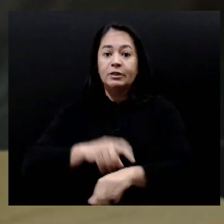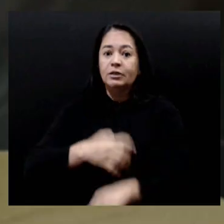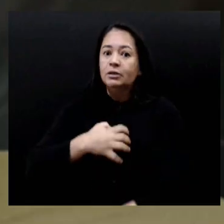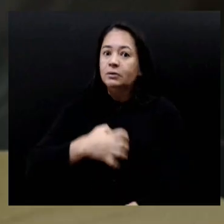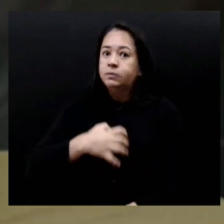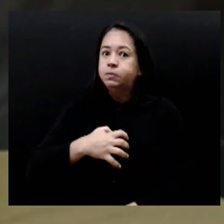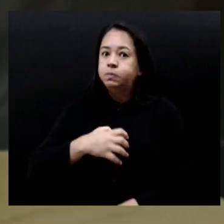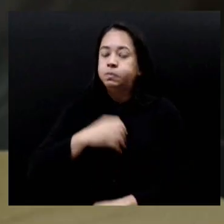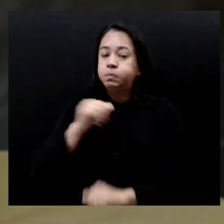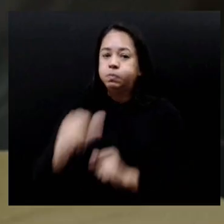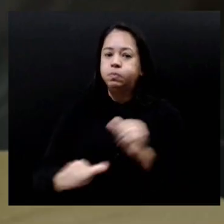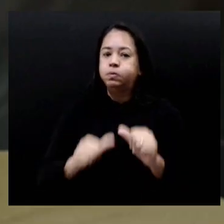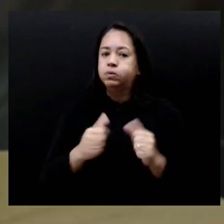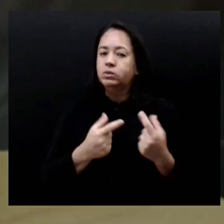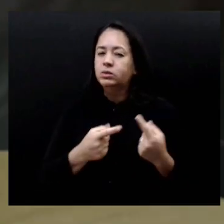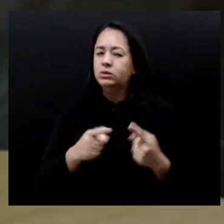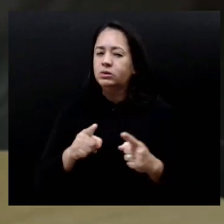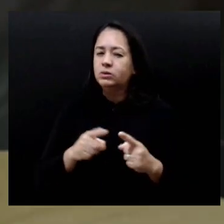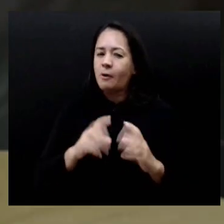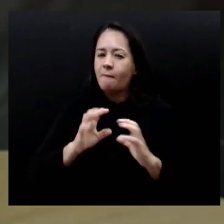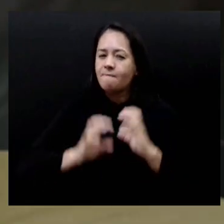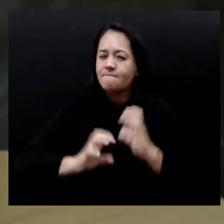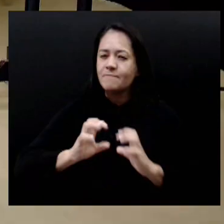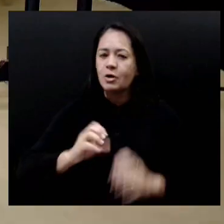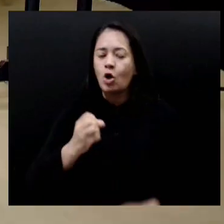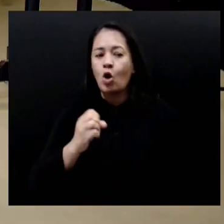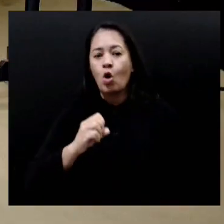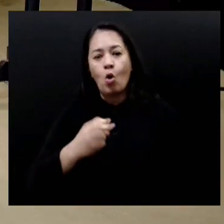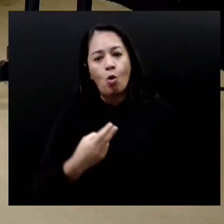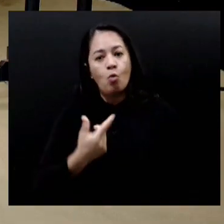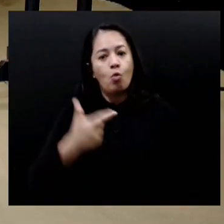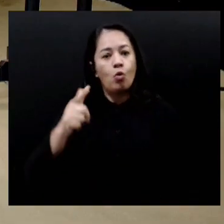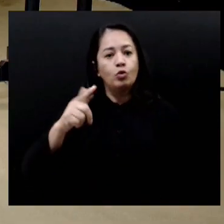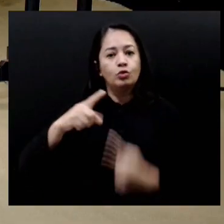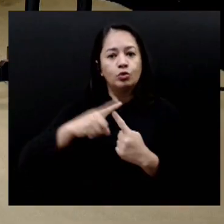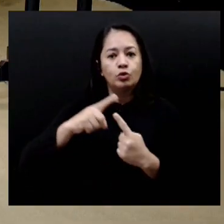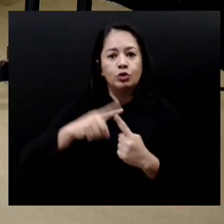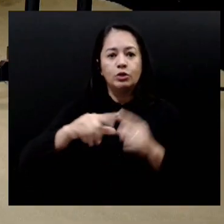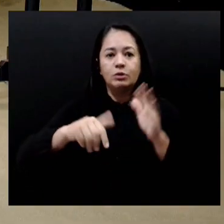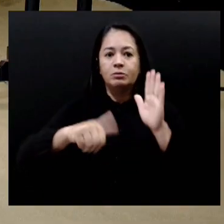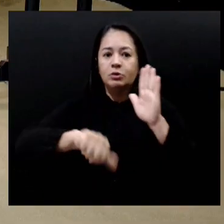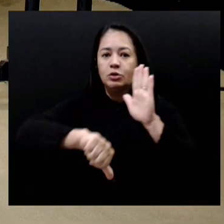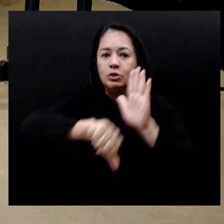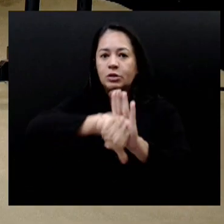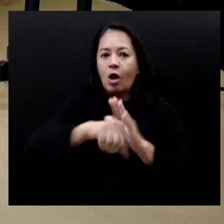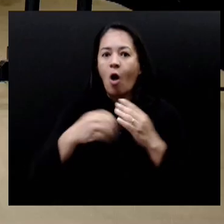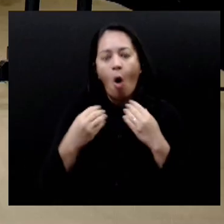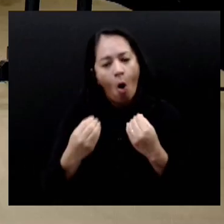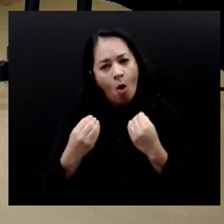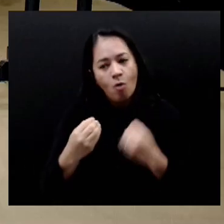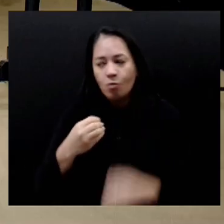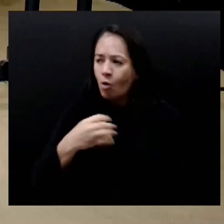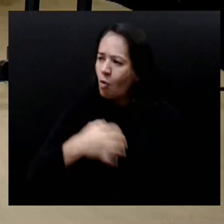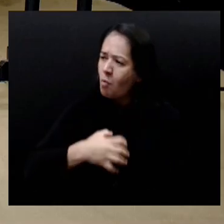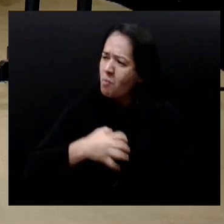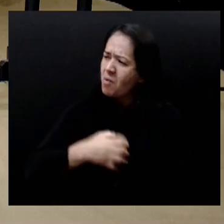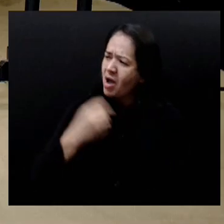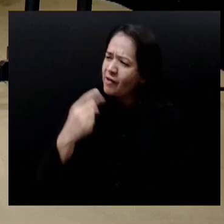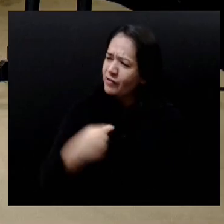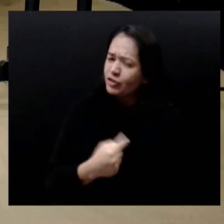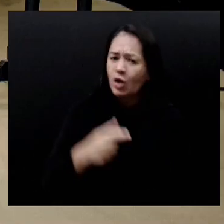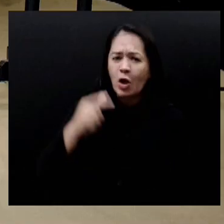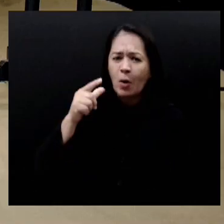ameaça, agressão ou outro tipo de crime. Você vê, doutor, de uma raiva, a gente pode ir para a justiça e ter que